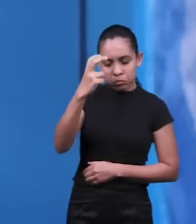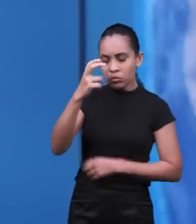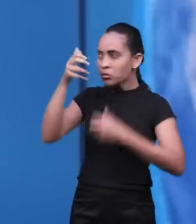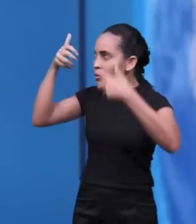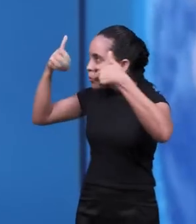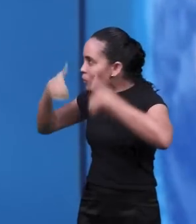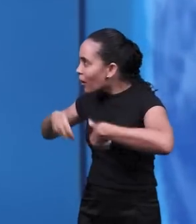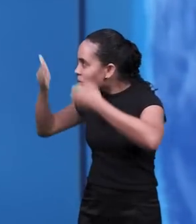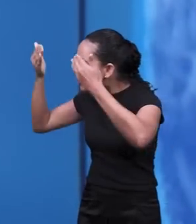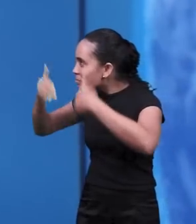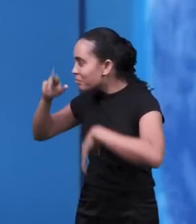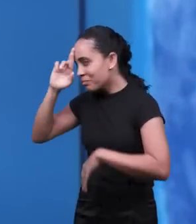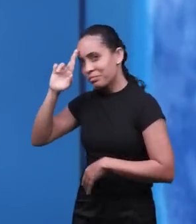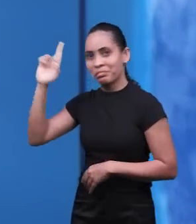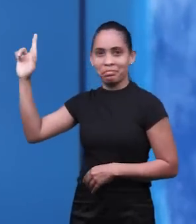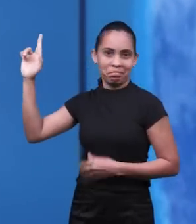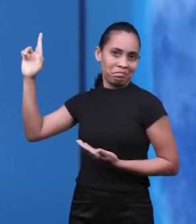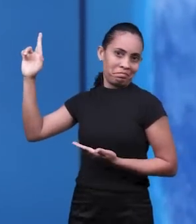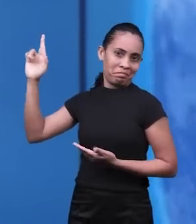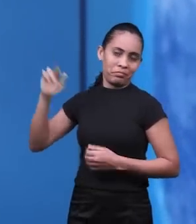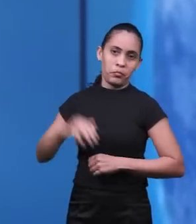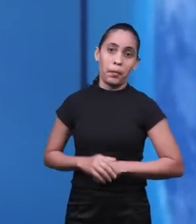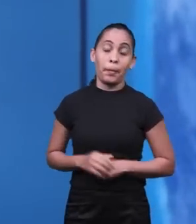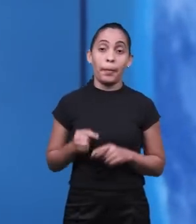Deus. Agora uma palavra para os jovens.